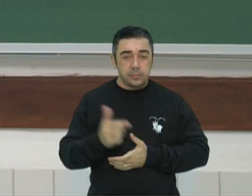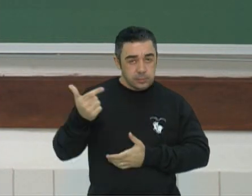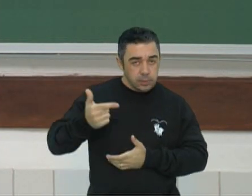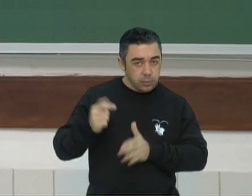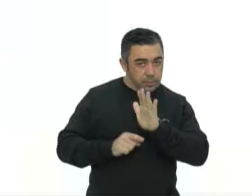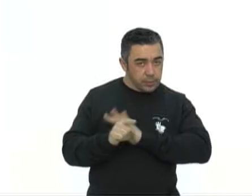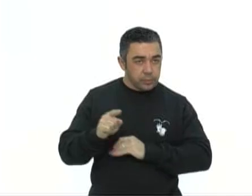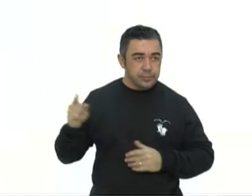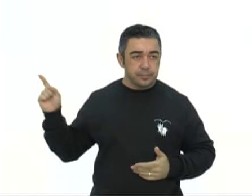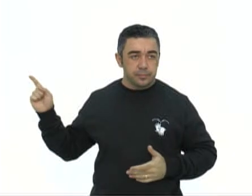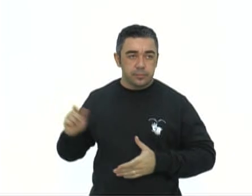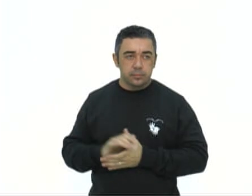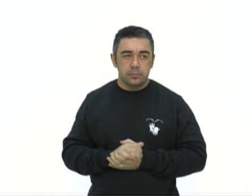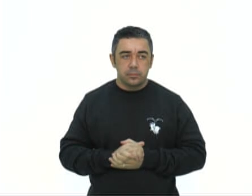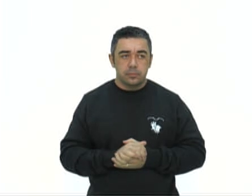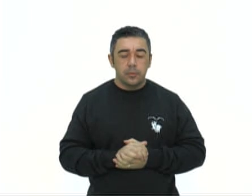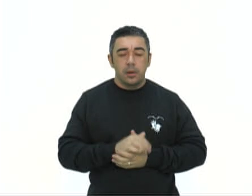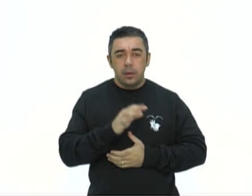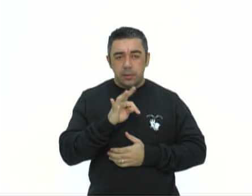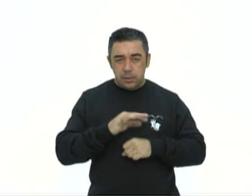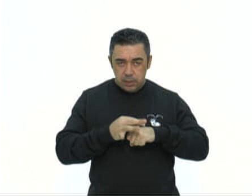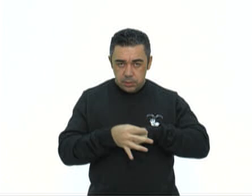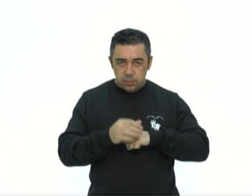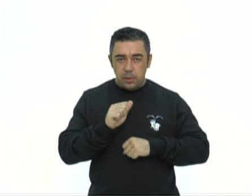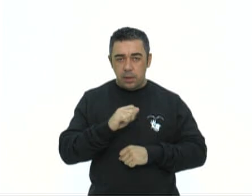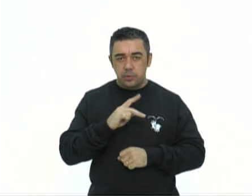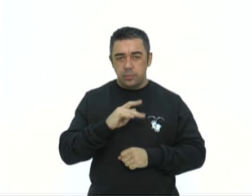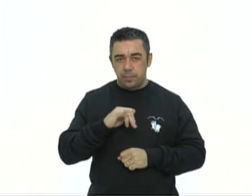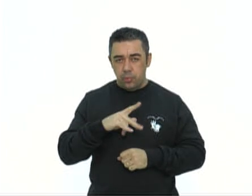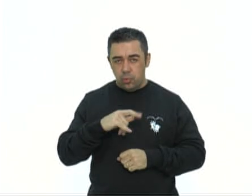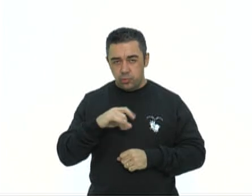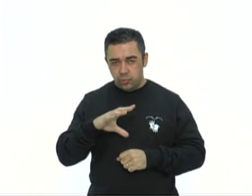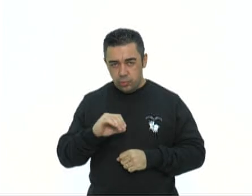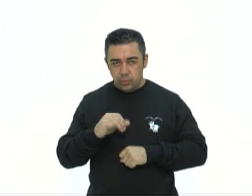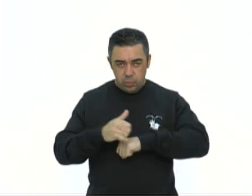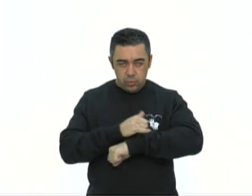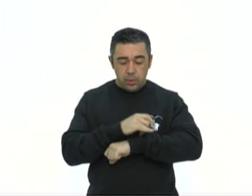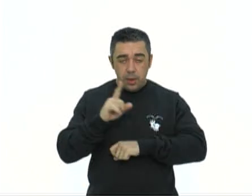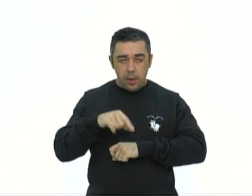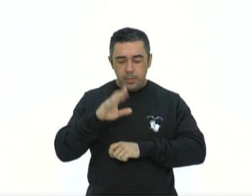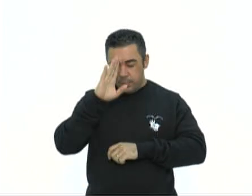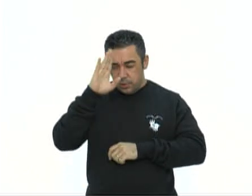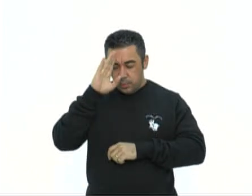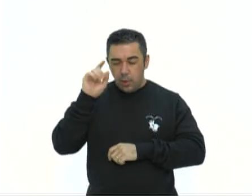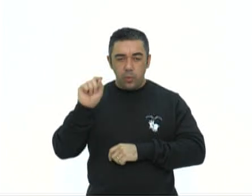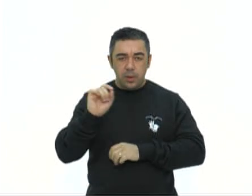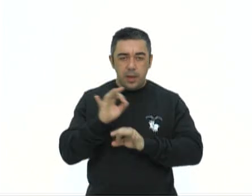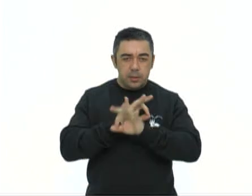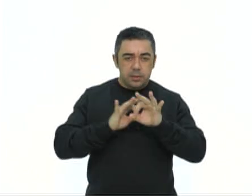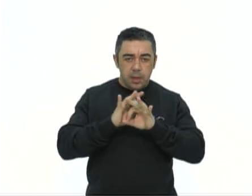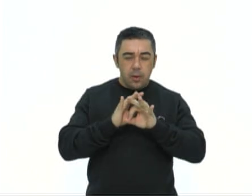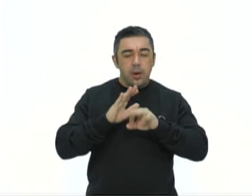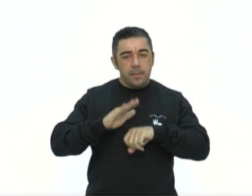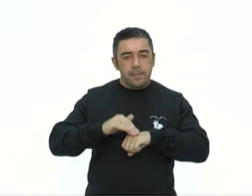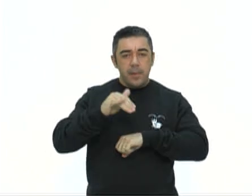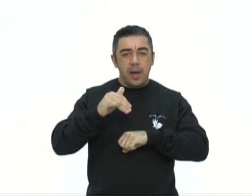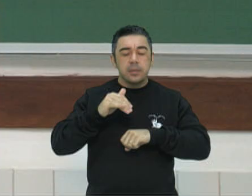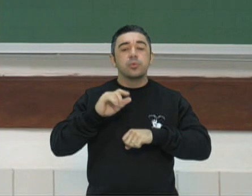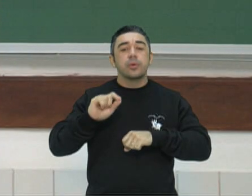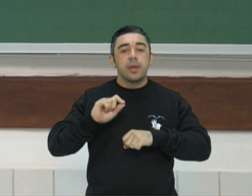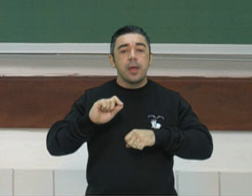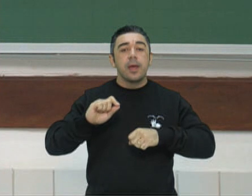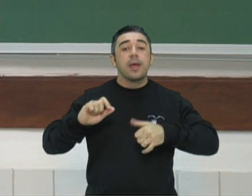Segundo quiz, o tecido adiposo apresenta como principal característica a presença de células ricas em lipídios. Lembrando, lipídios